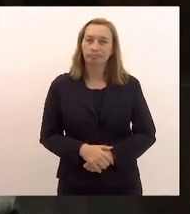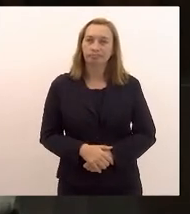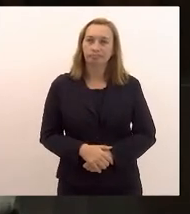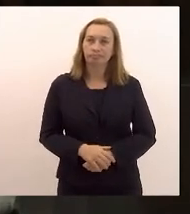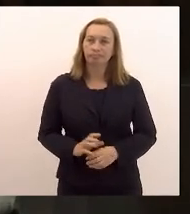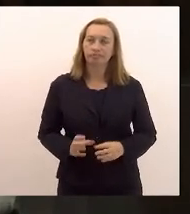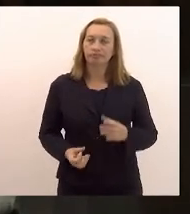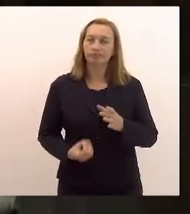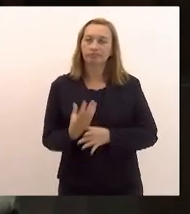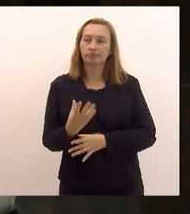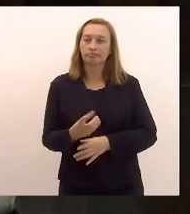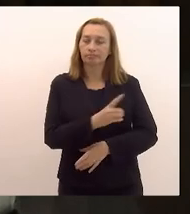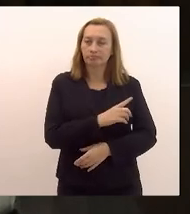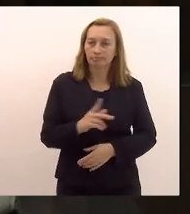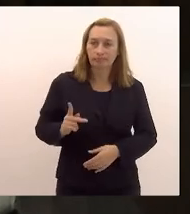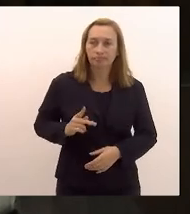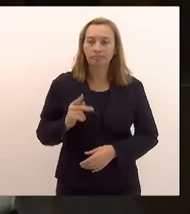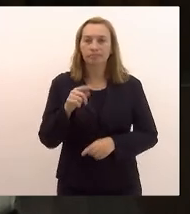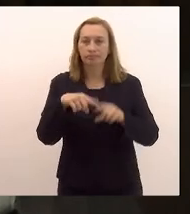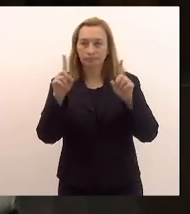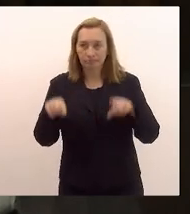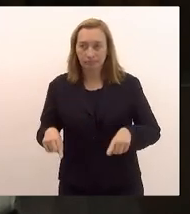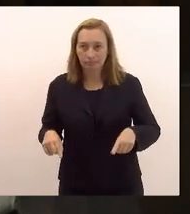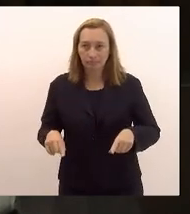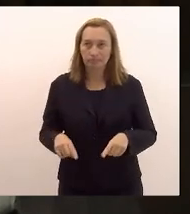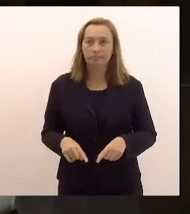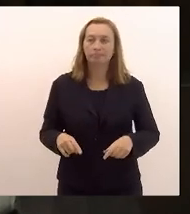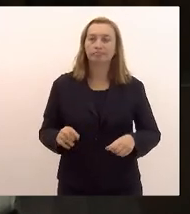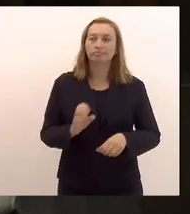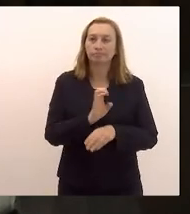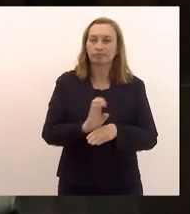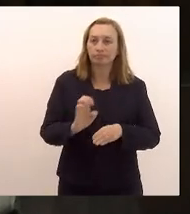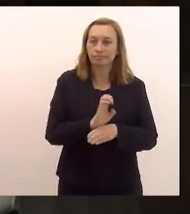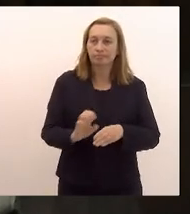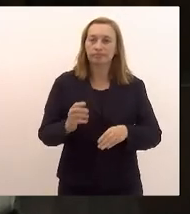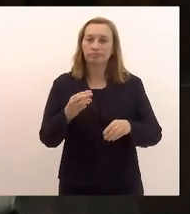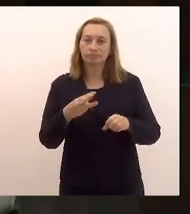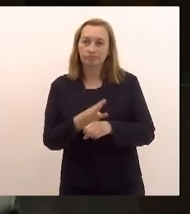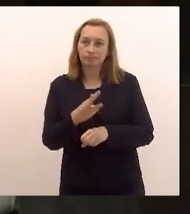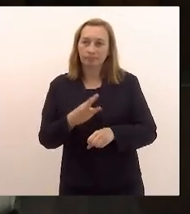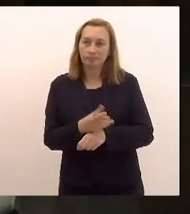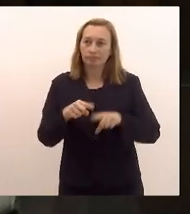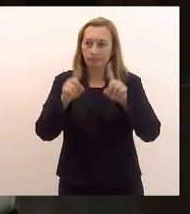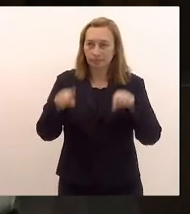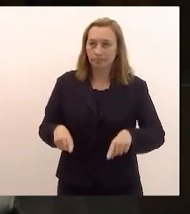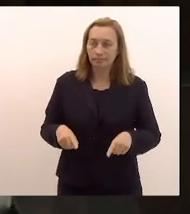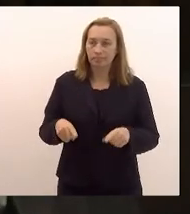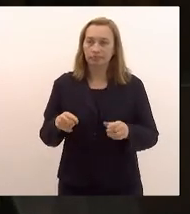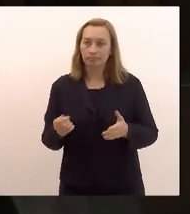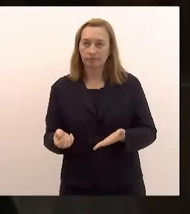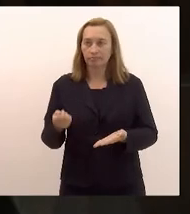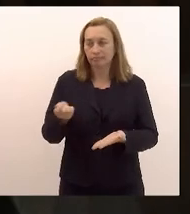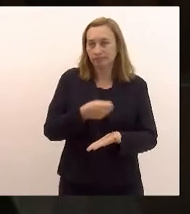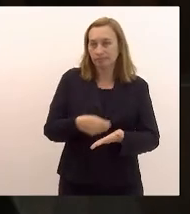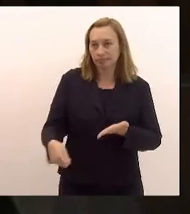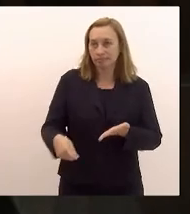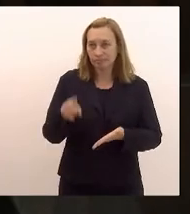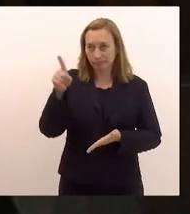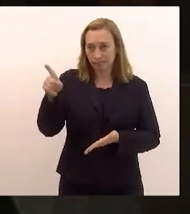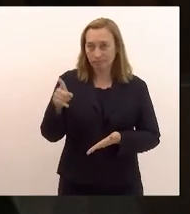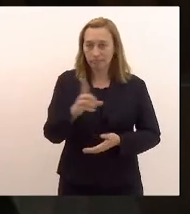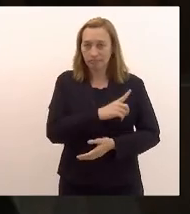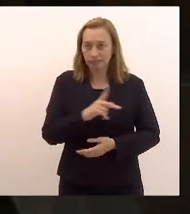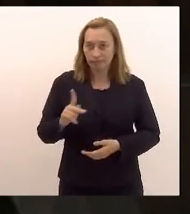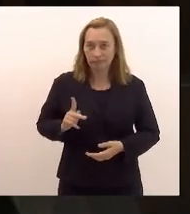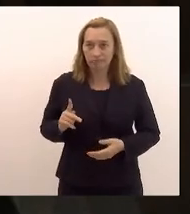constituída por defensores por servidores residentes Estagiários e terceirizados como tá lá escrito na placa no saguão da